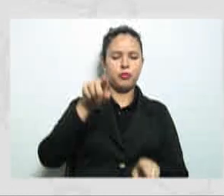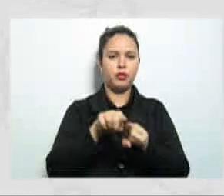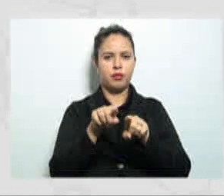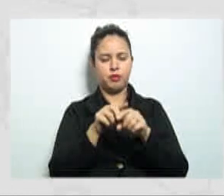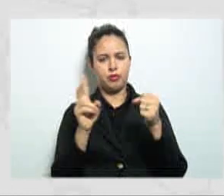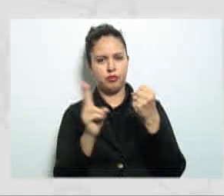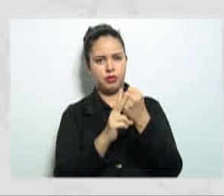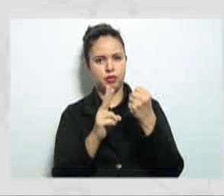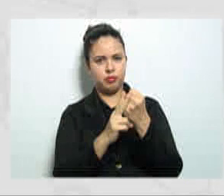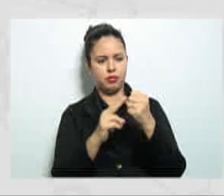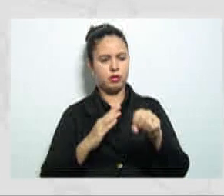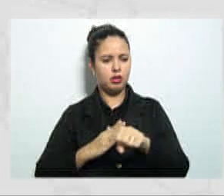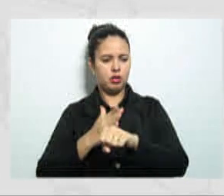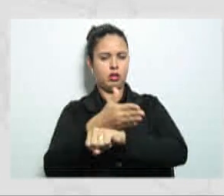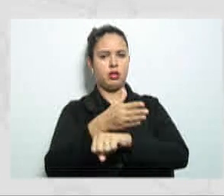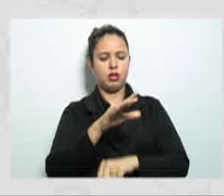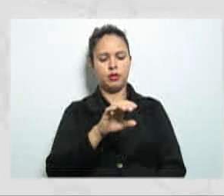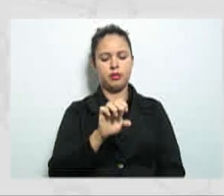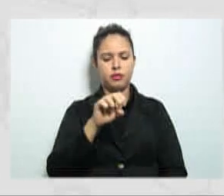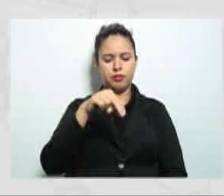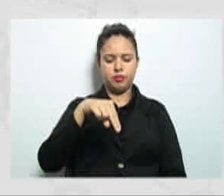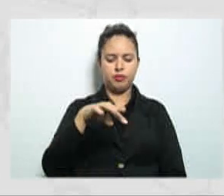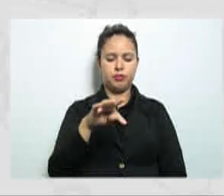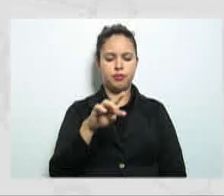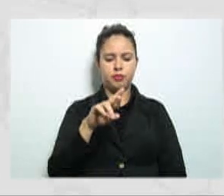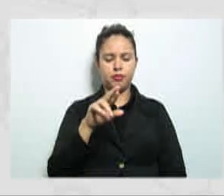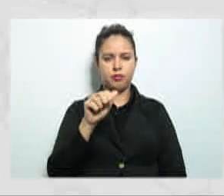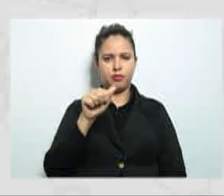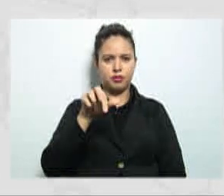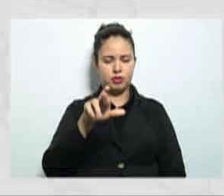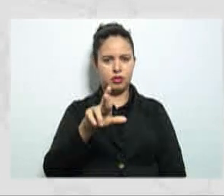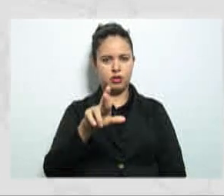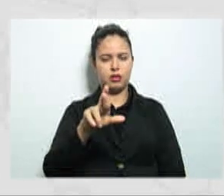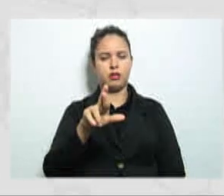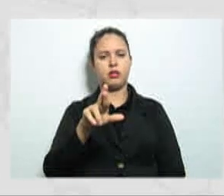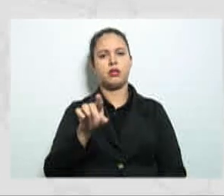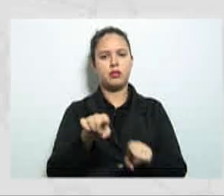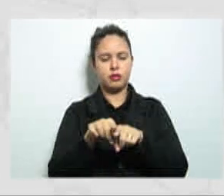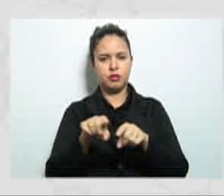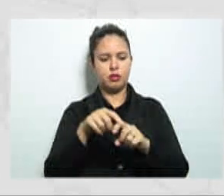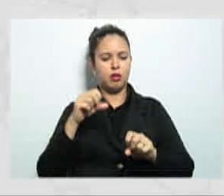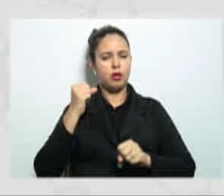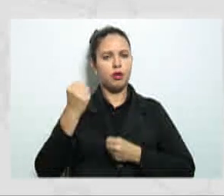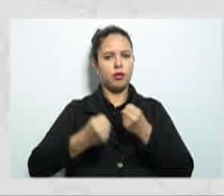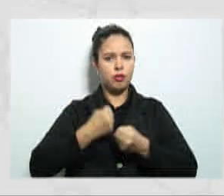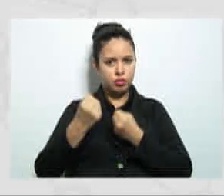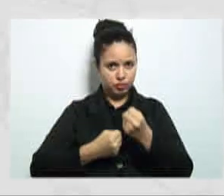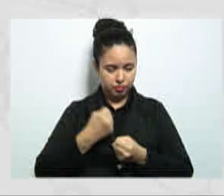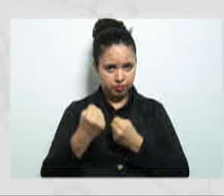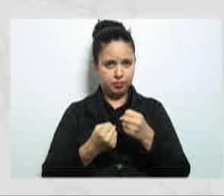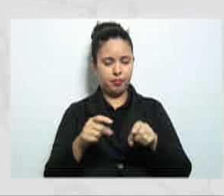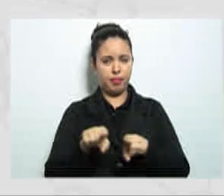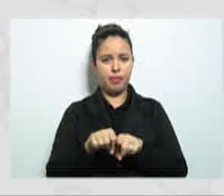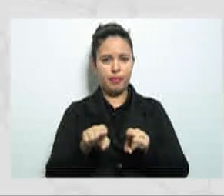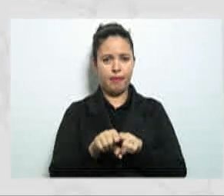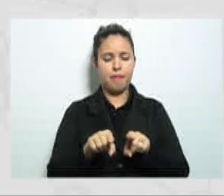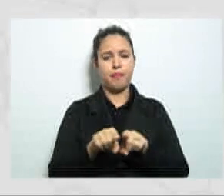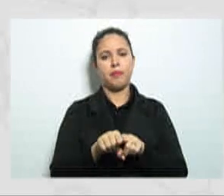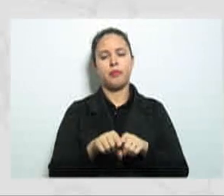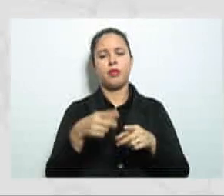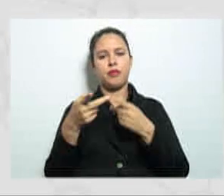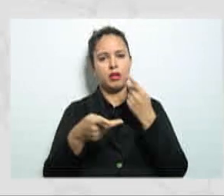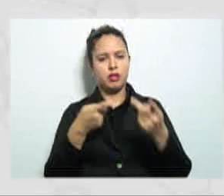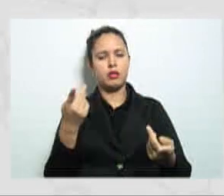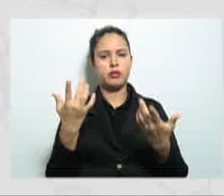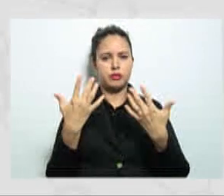verbo entrar, que também indica ação, e o verbo correr, arrebatar também. Soluçar, falar,